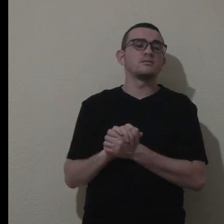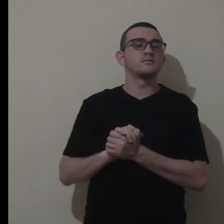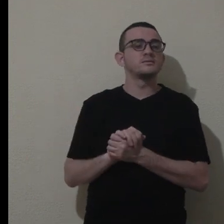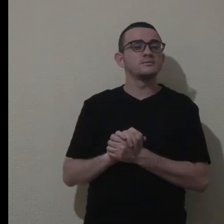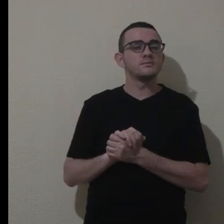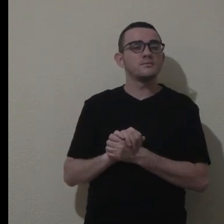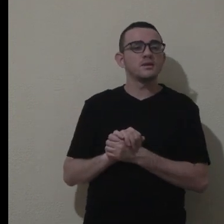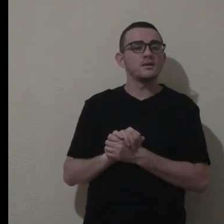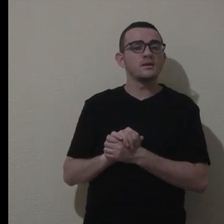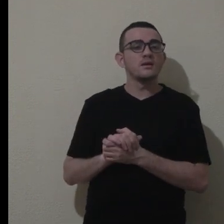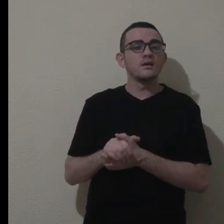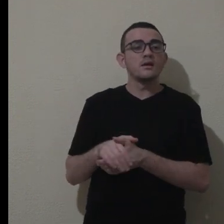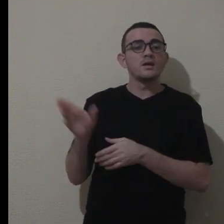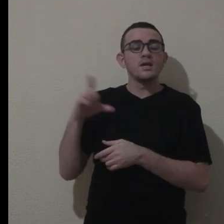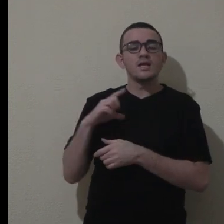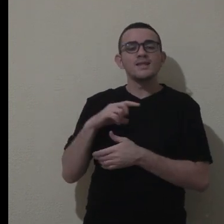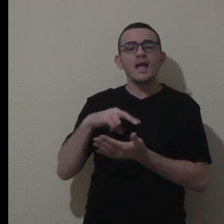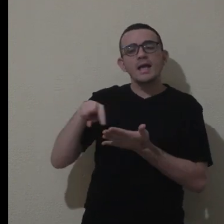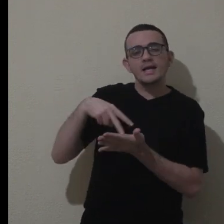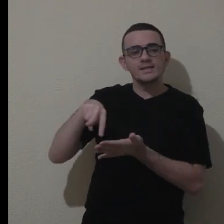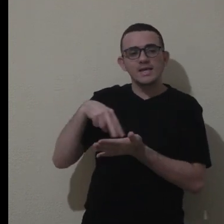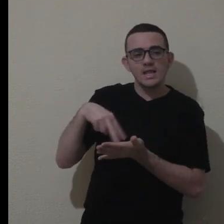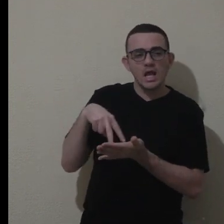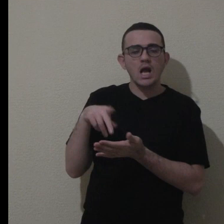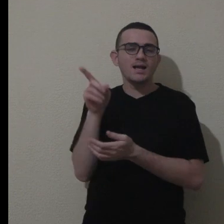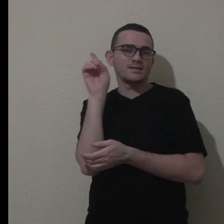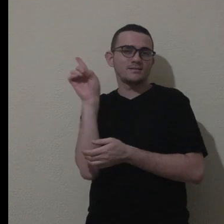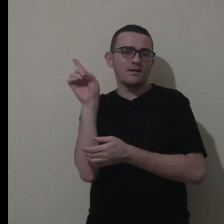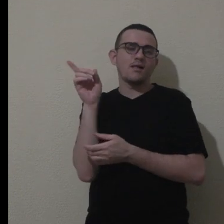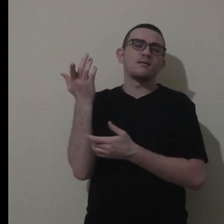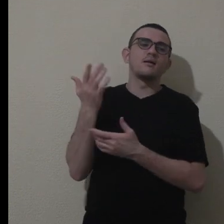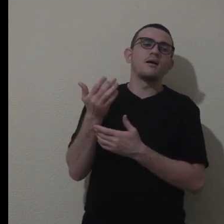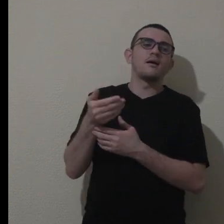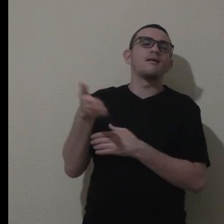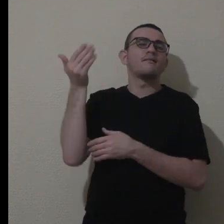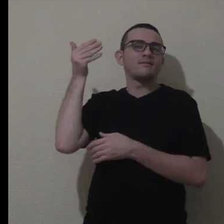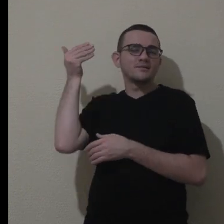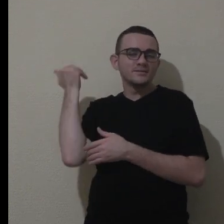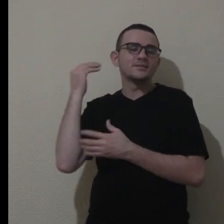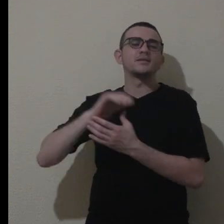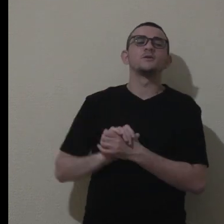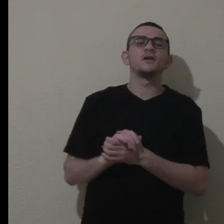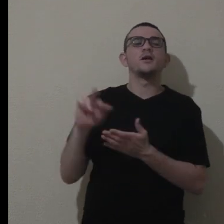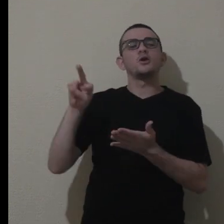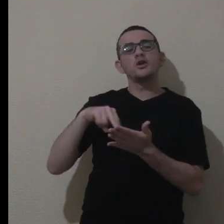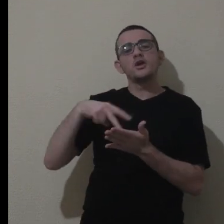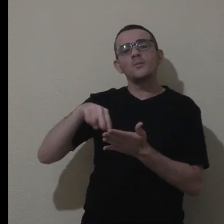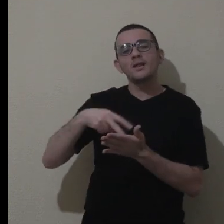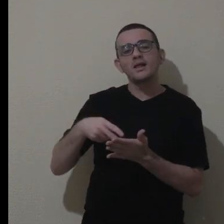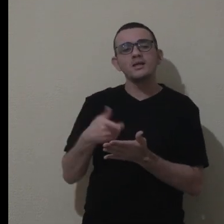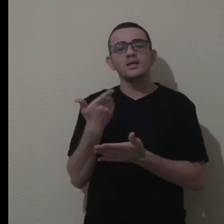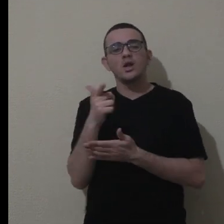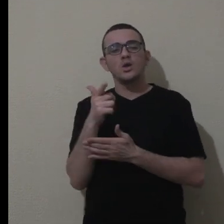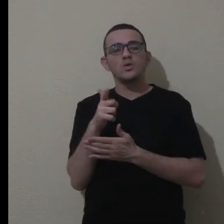do Mr. Darcy e tal, e tem essa dancinha dos britânicos da época, né, e que é uma dança